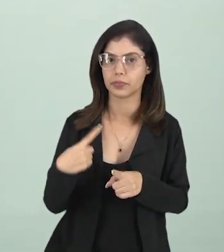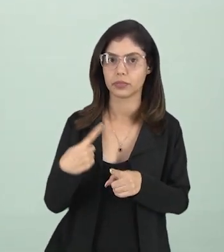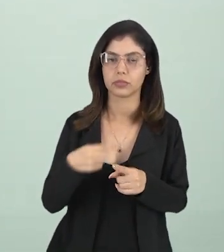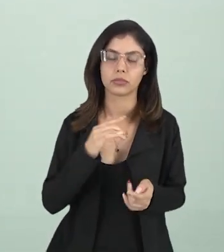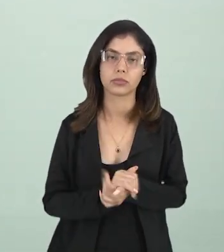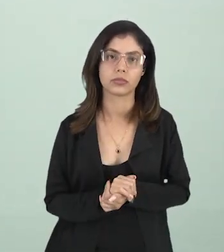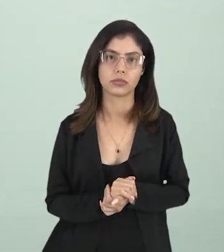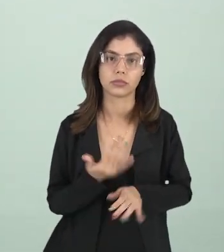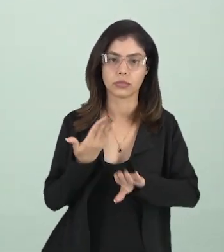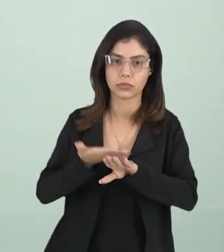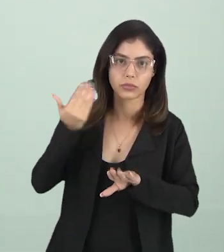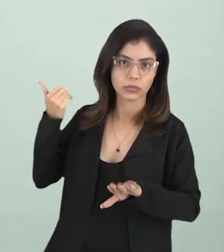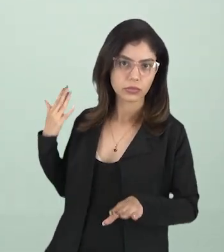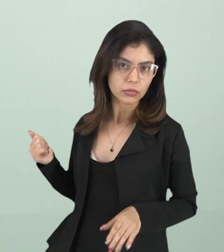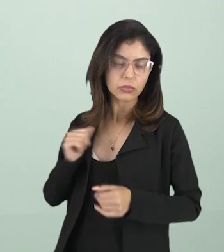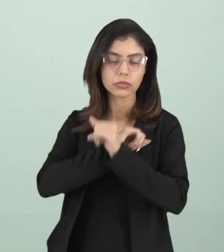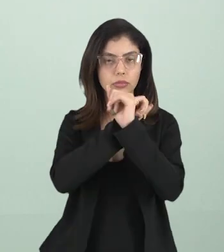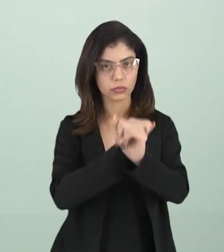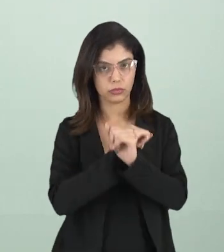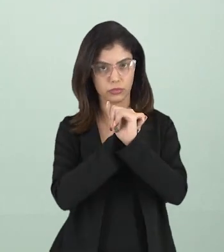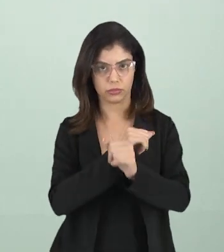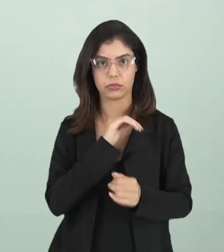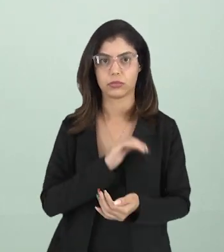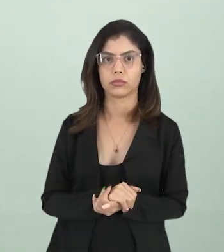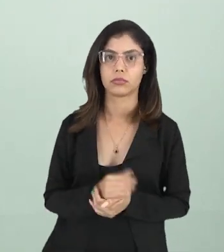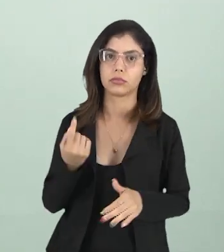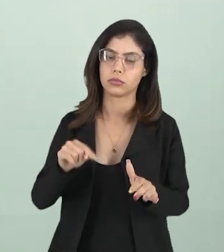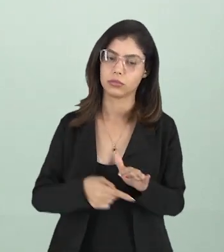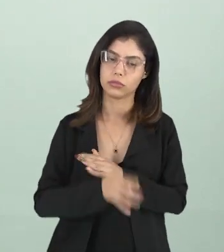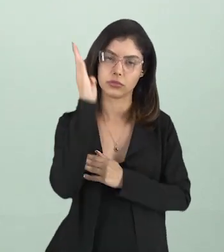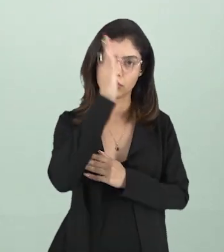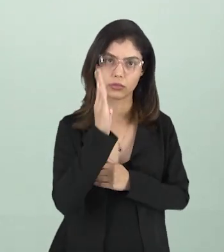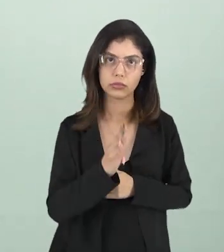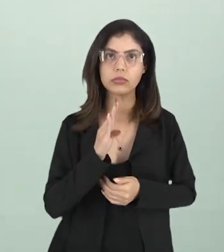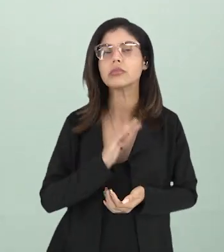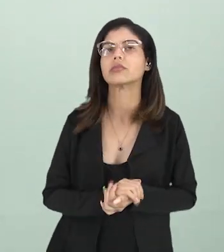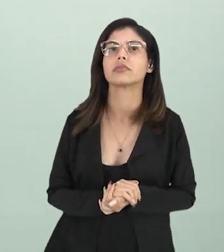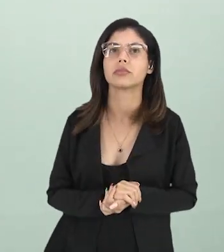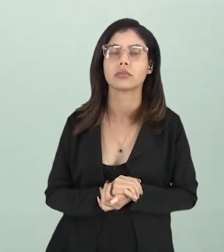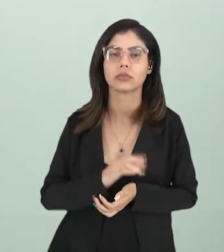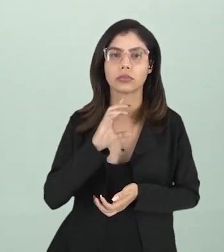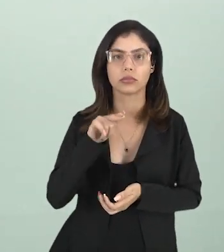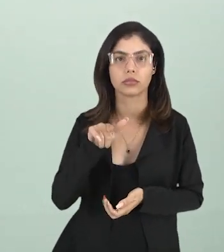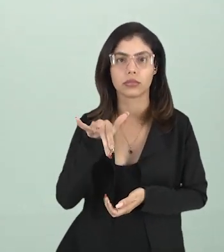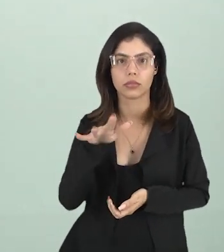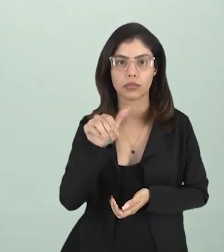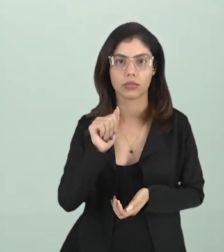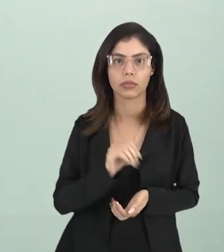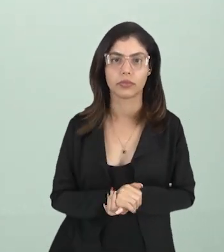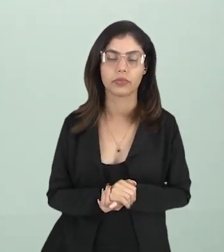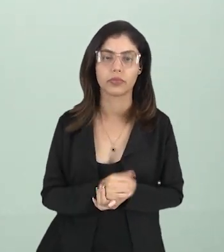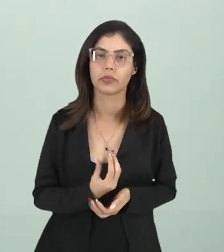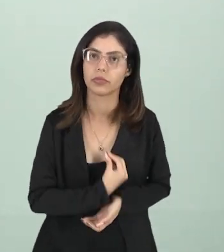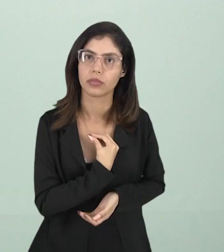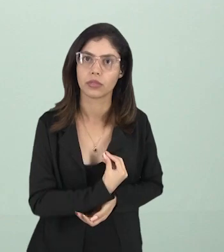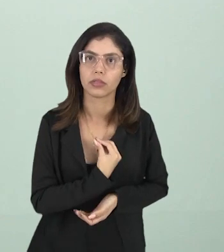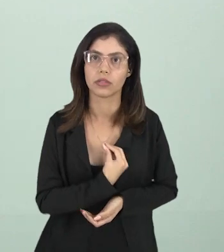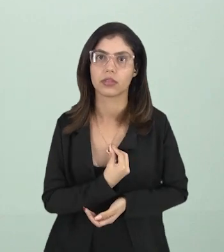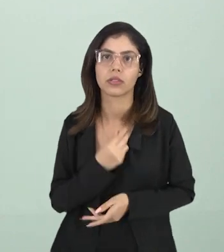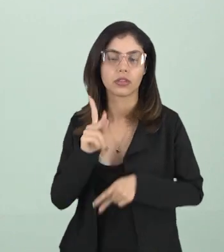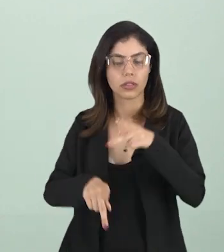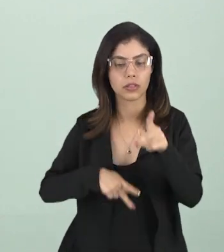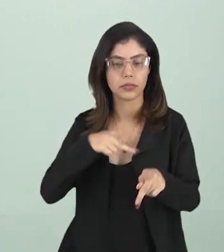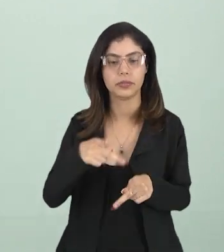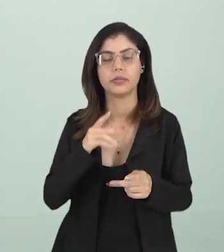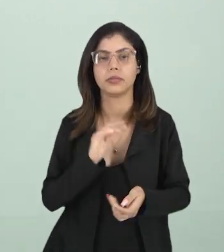desse passado escravista, tá? Dentro do Brasil colônia, Então, assim, é bem significativo a presença dessa população no Brasil,